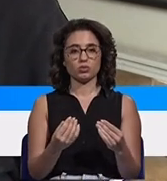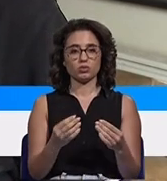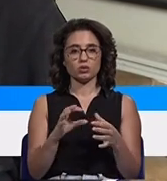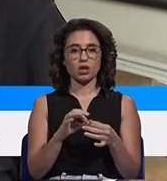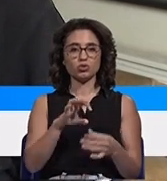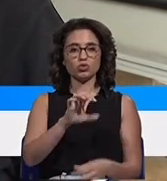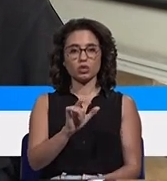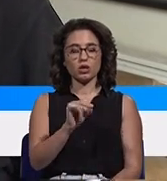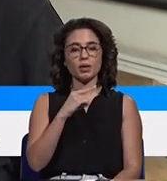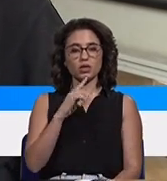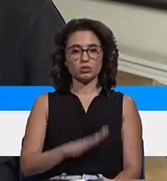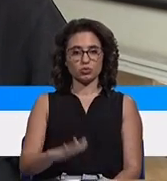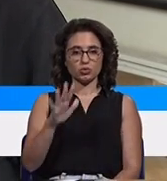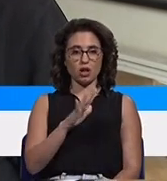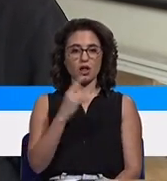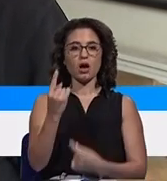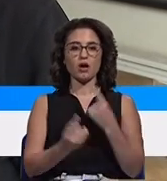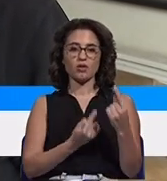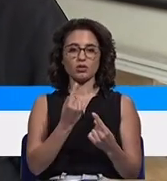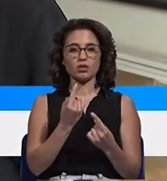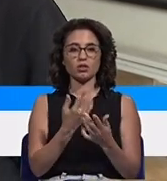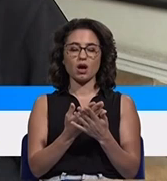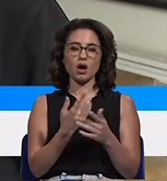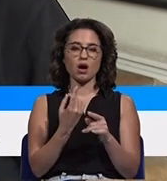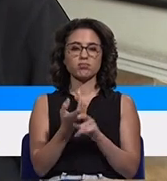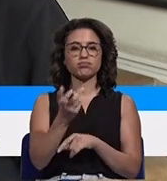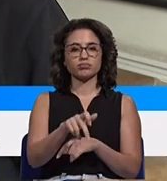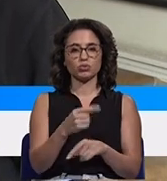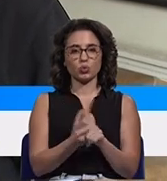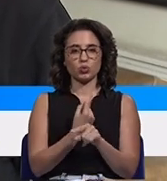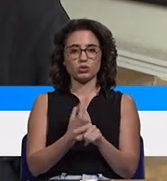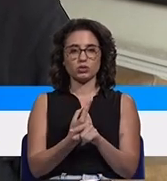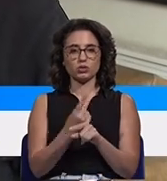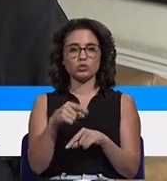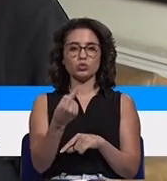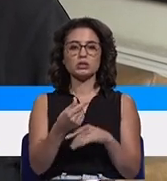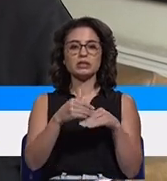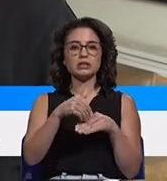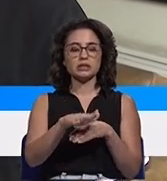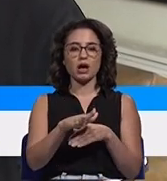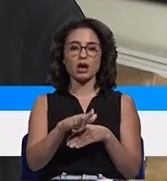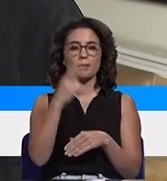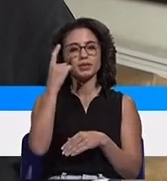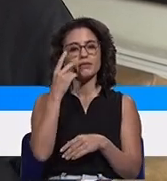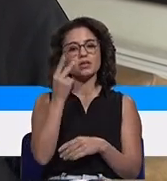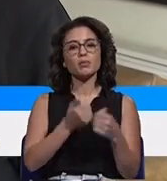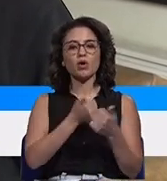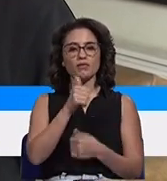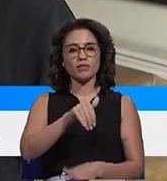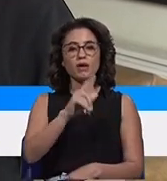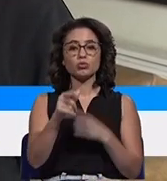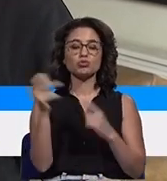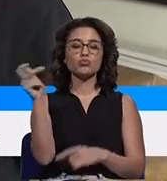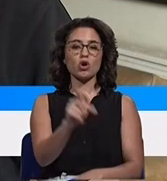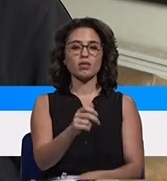nível nacional, que por vezes caem no conto vigário e depois saem daqui pensando que vão melhorar de vida e chegam lá e ficam presos